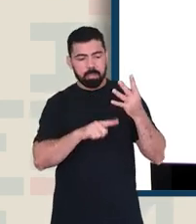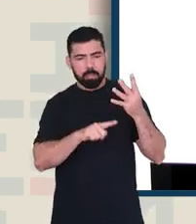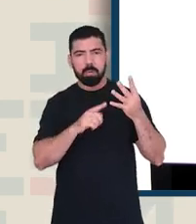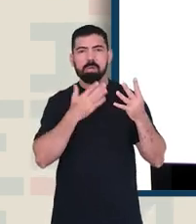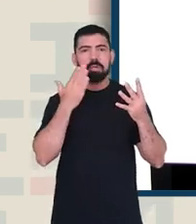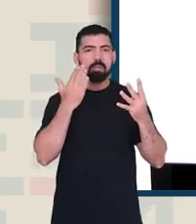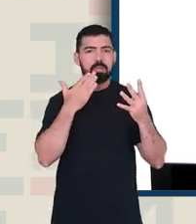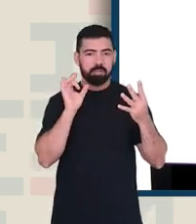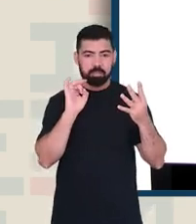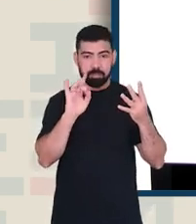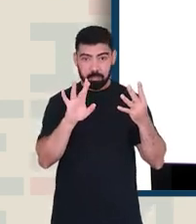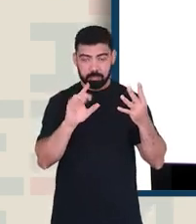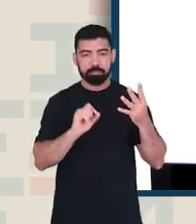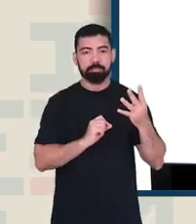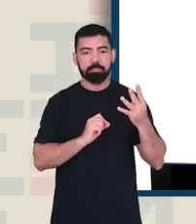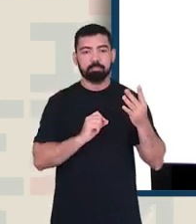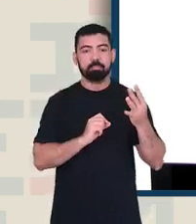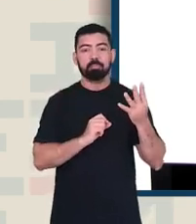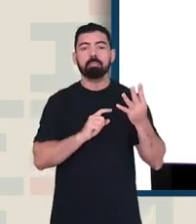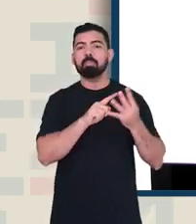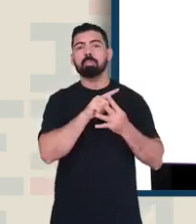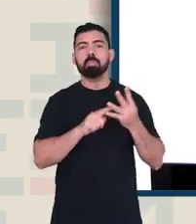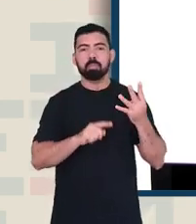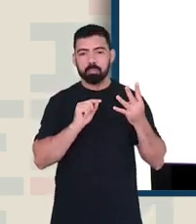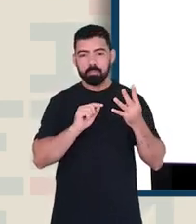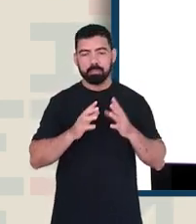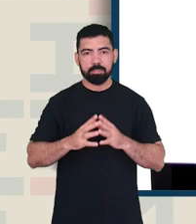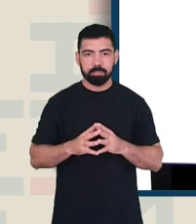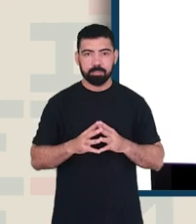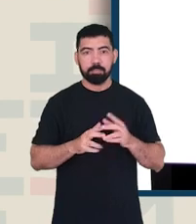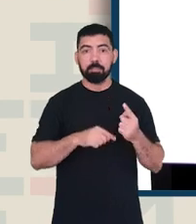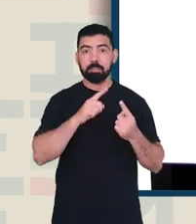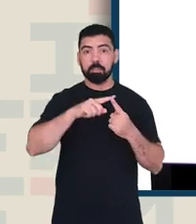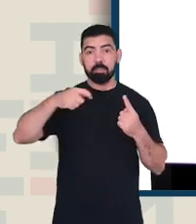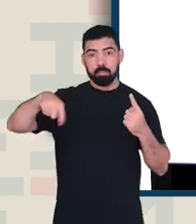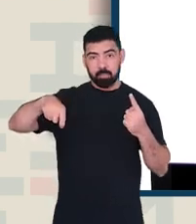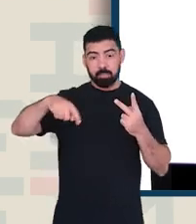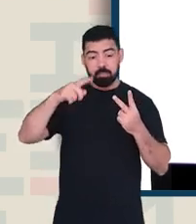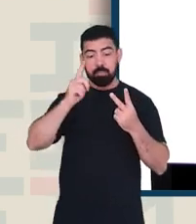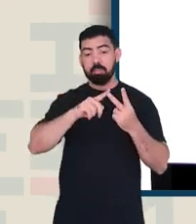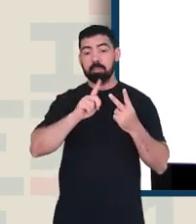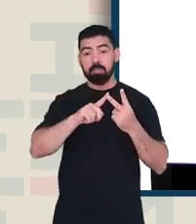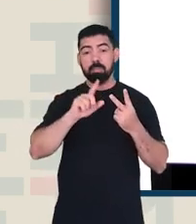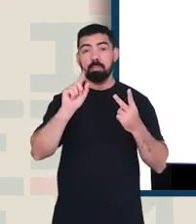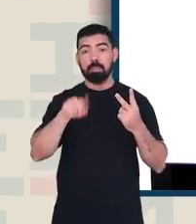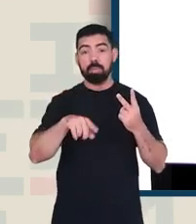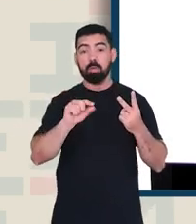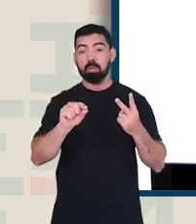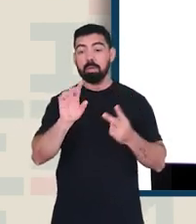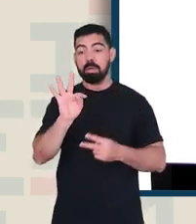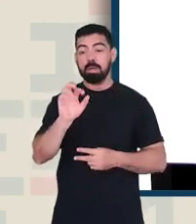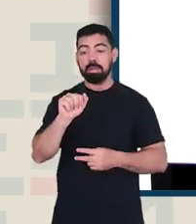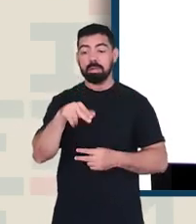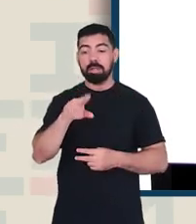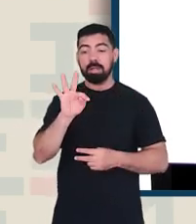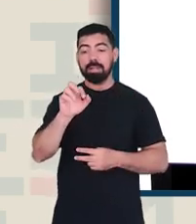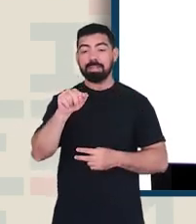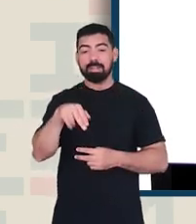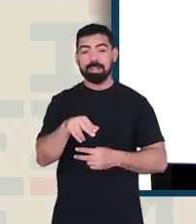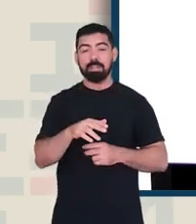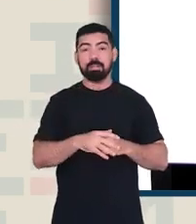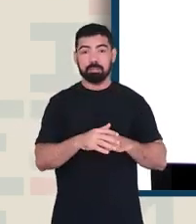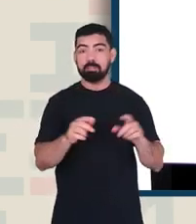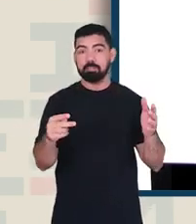deformado. O que são? O primeiro é um sino, o segundo é um tam-tam, que é um instrumento